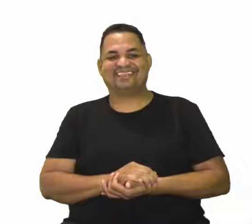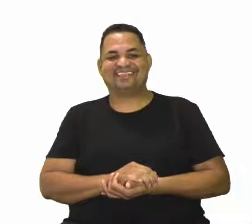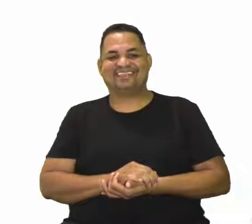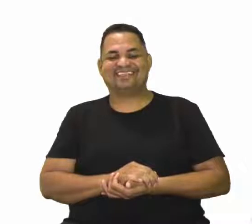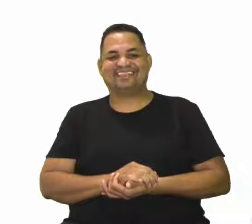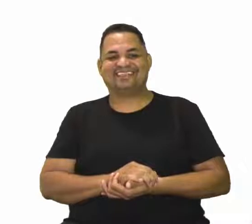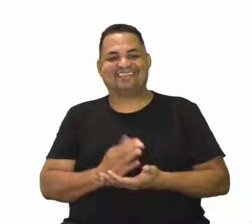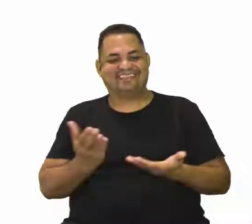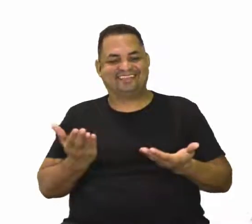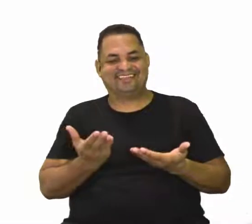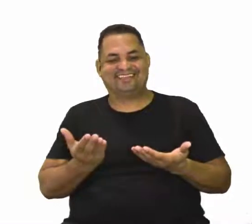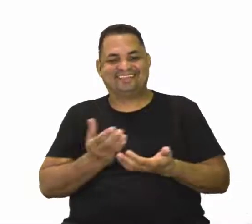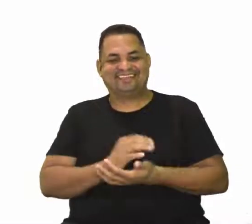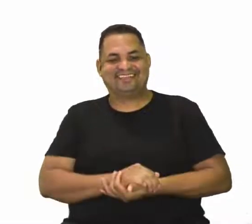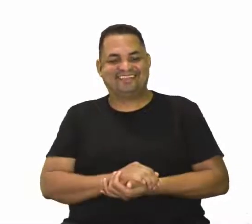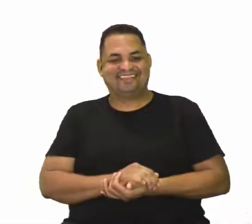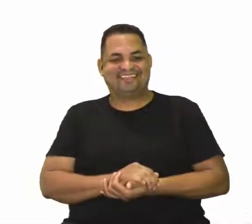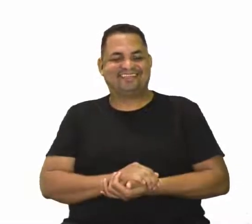agora